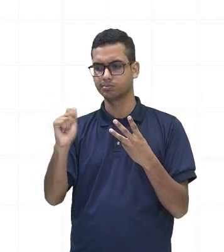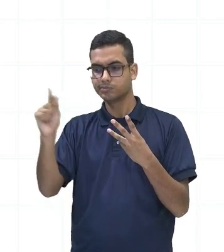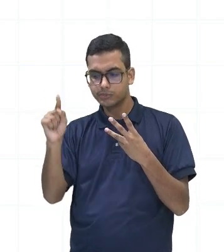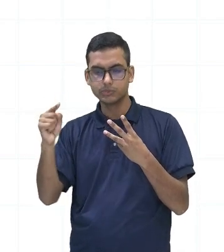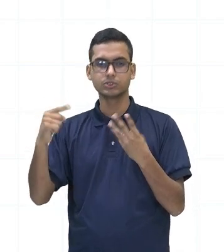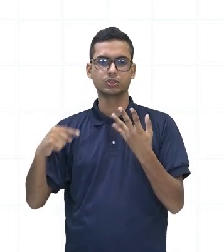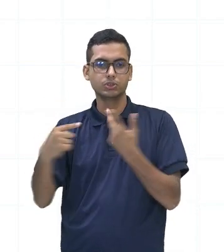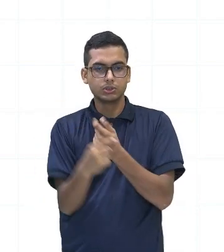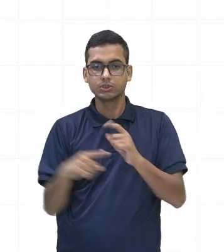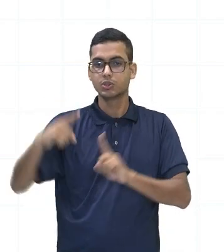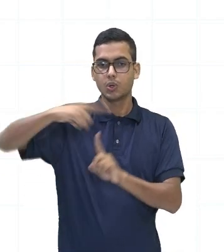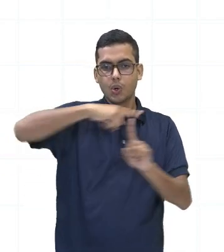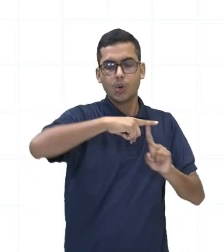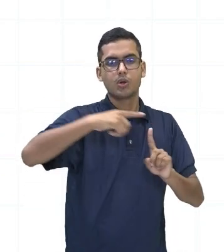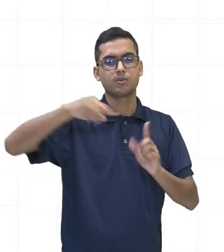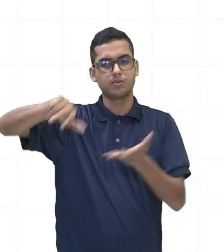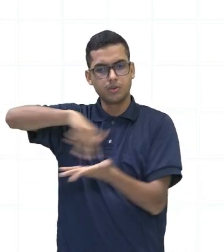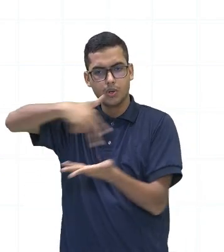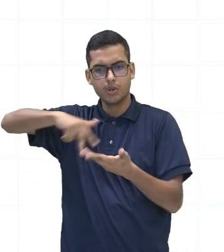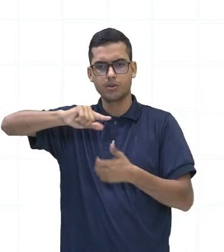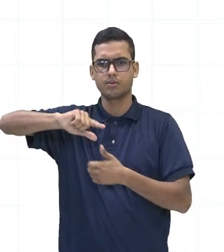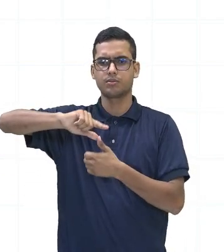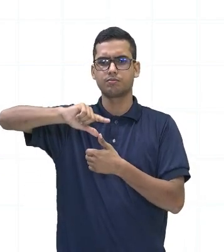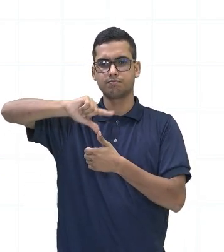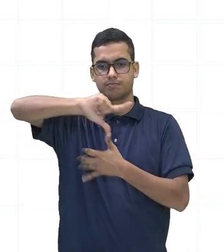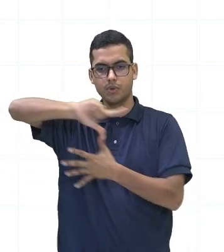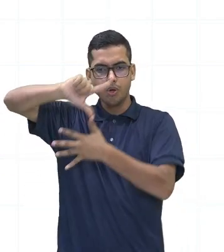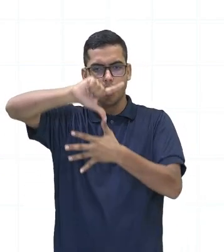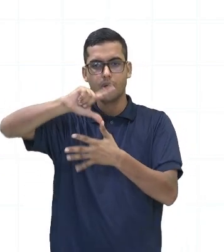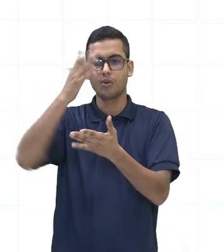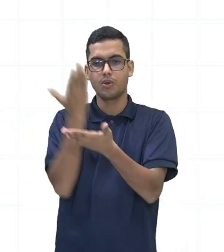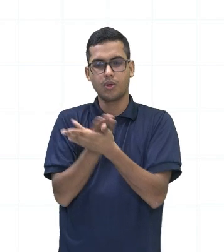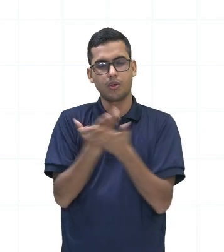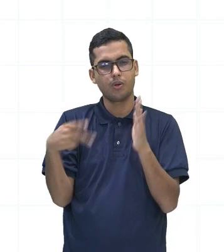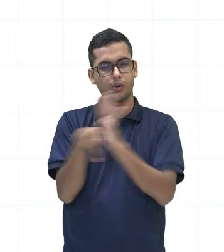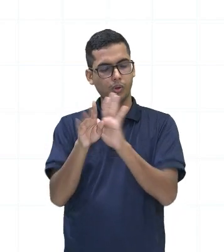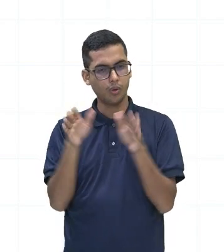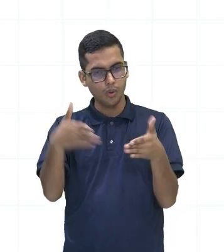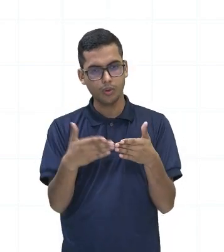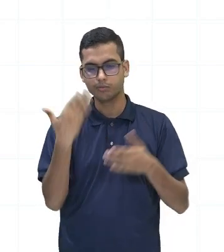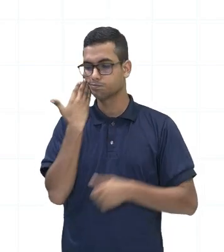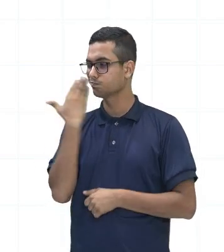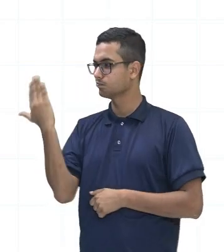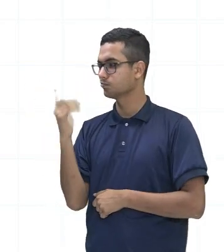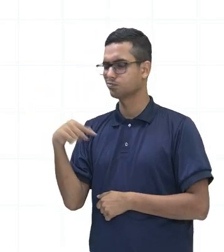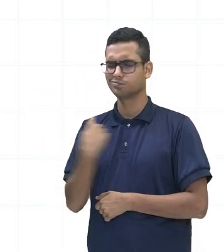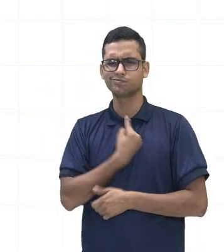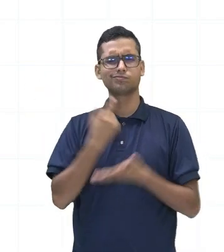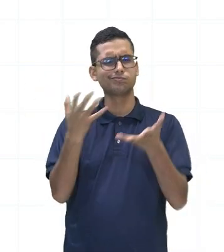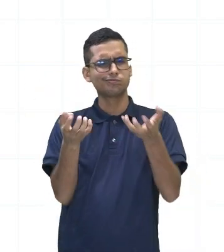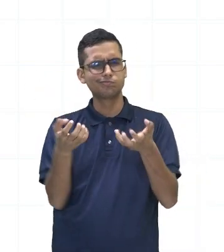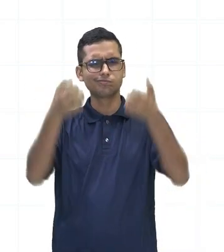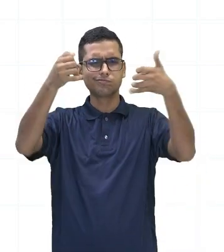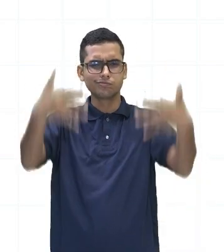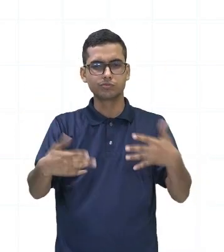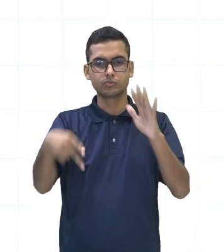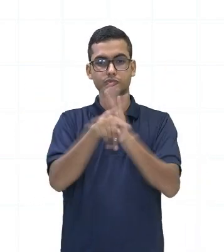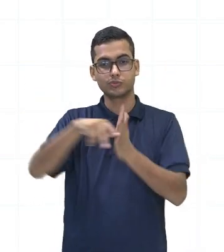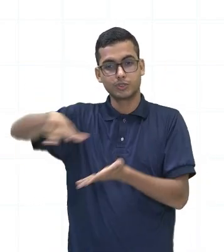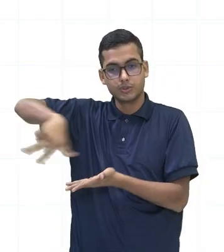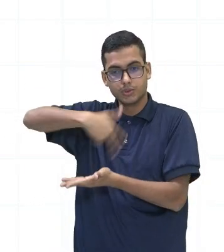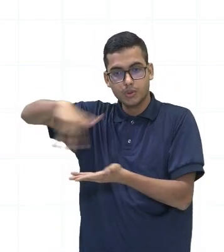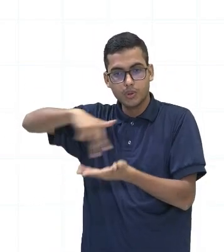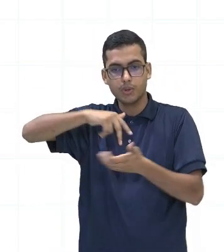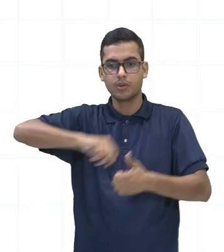E este é o tópico da nossa aula. Nós iremos tratar sobre as danças